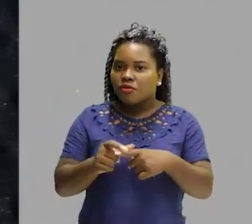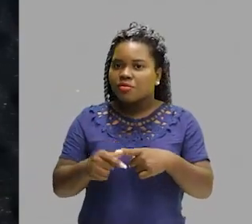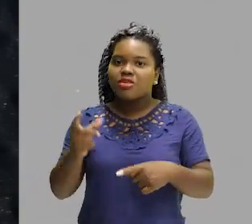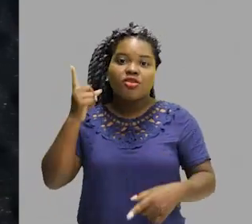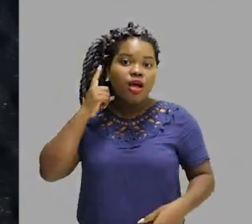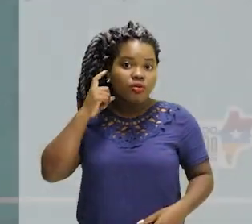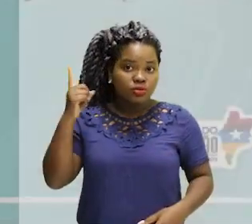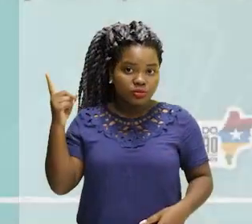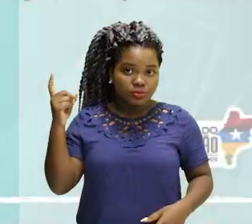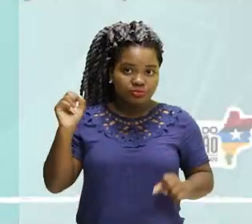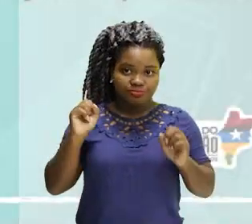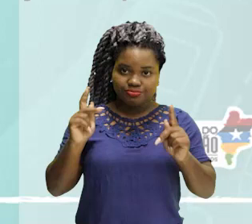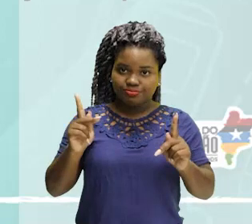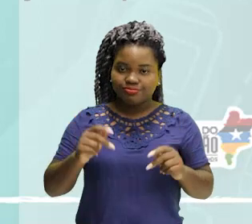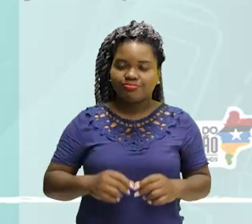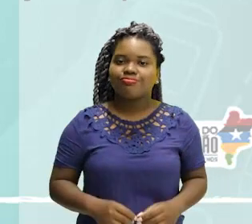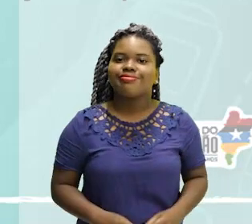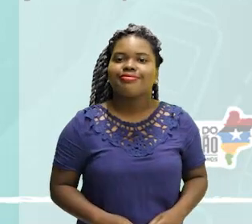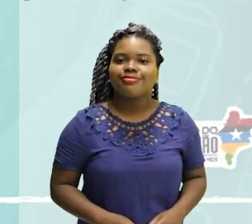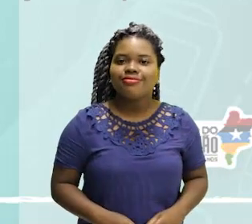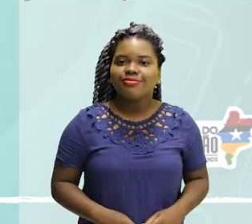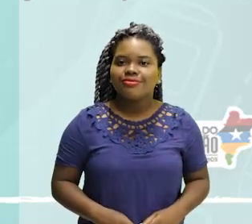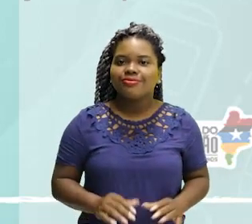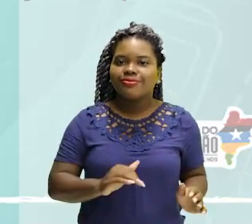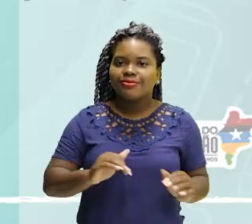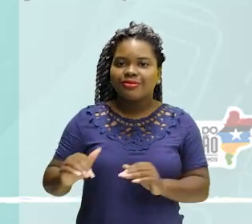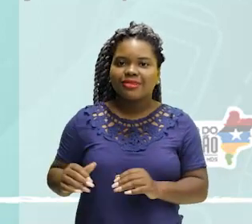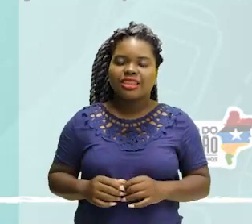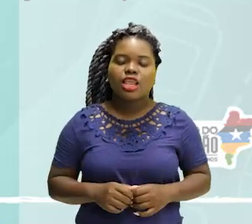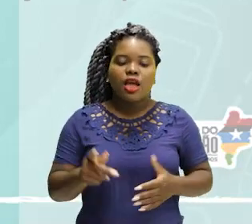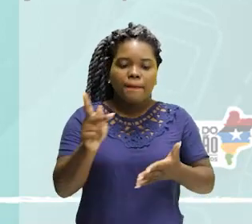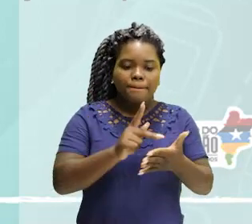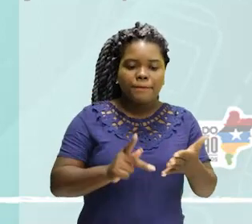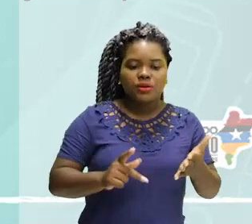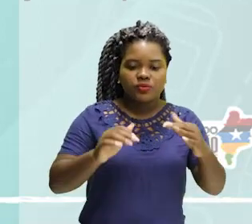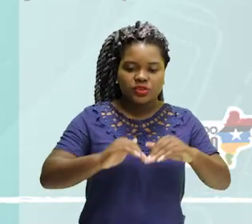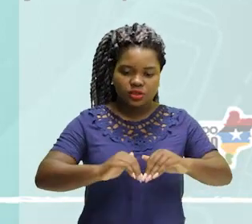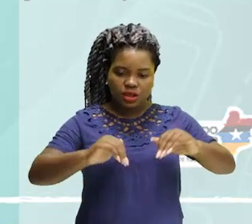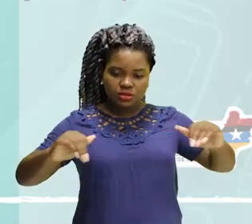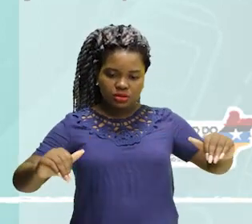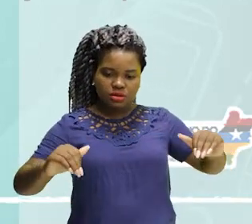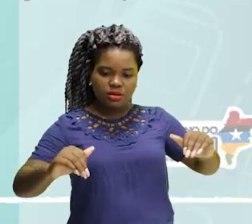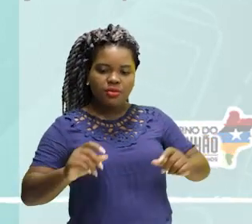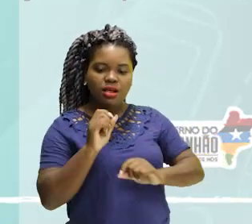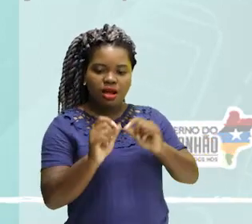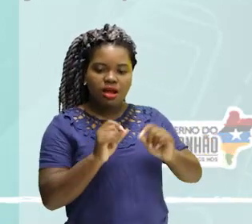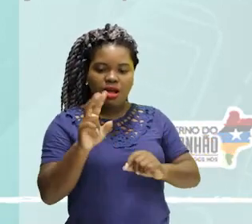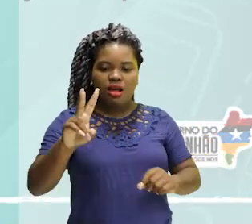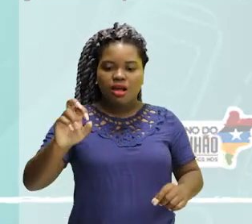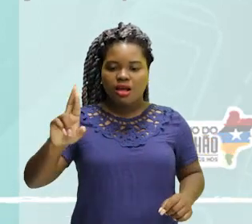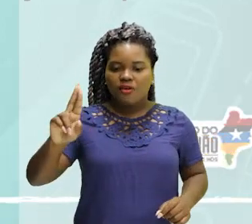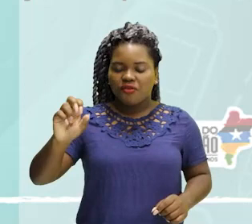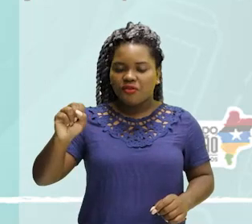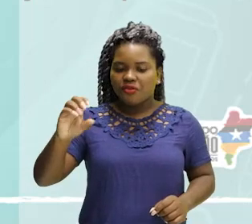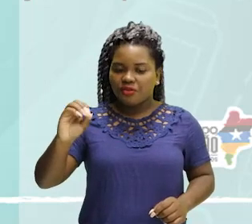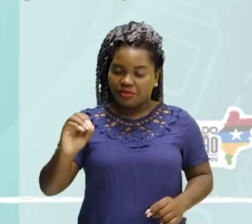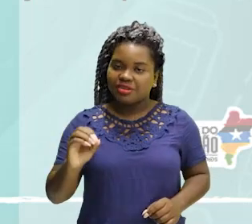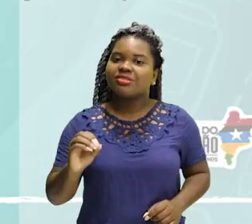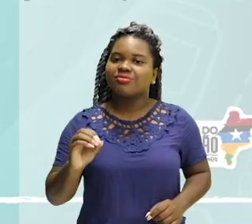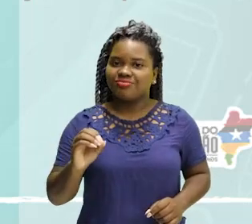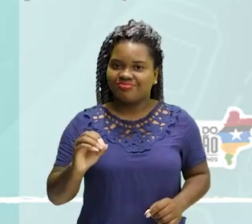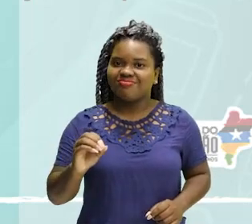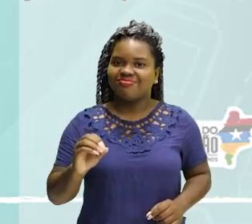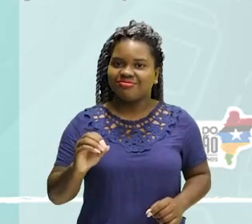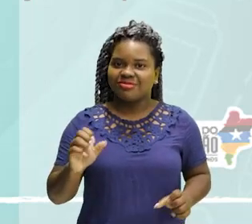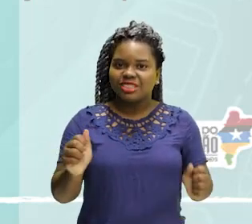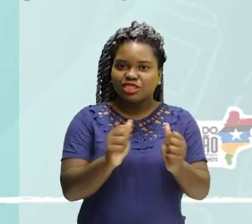som, tá bom? A poesia é dividida em versos, que agrupados são chamados